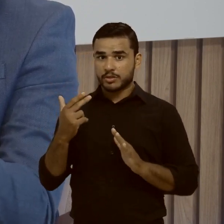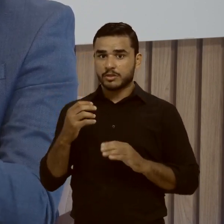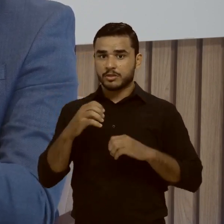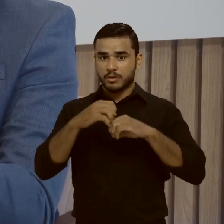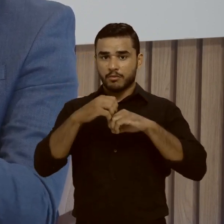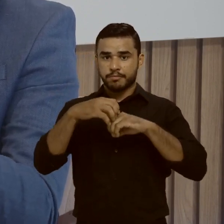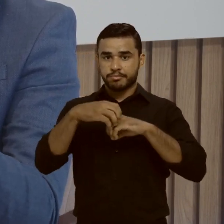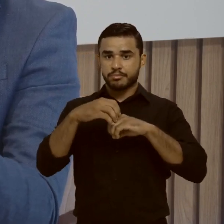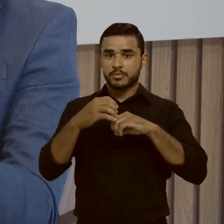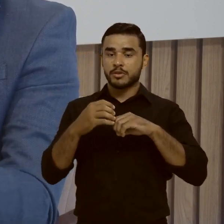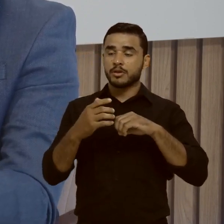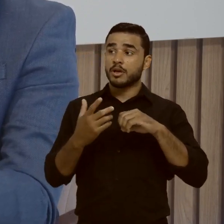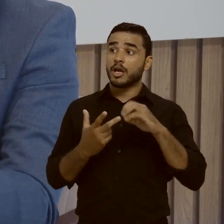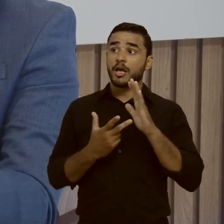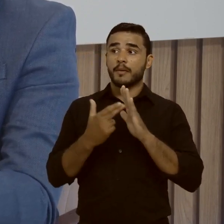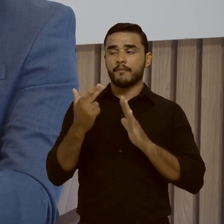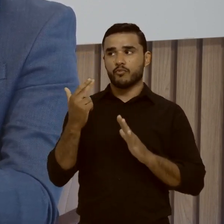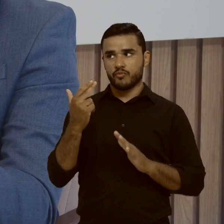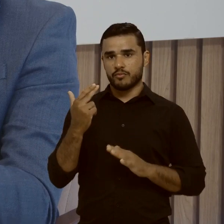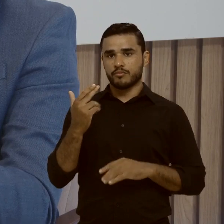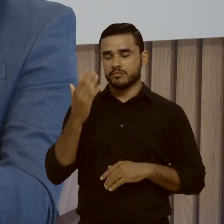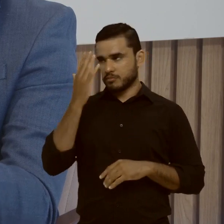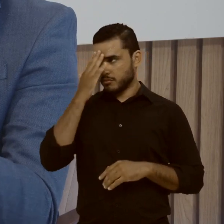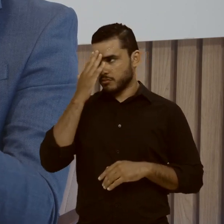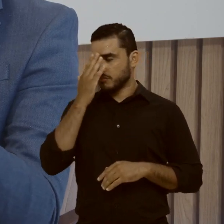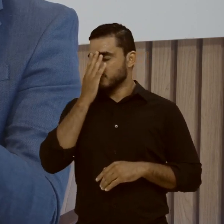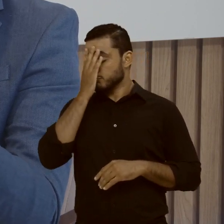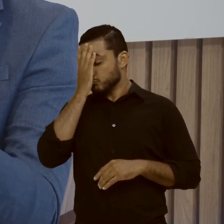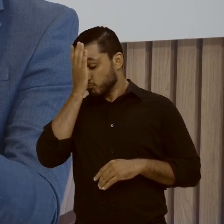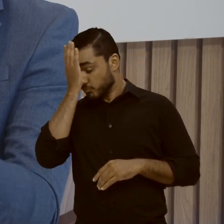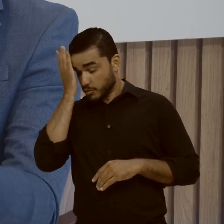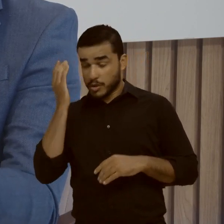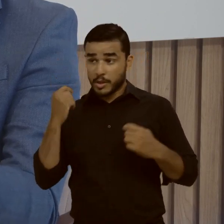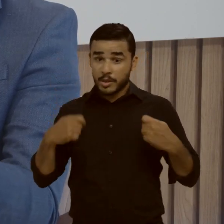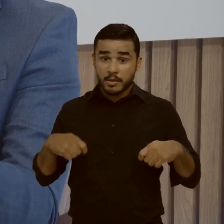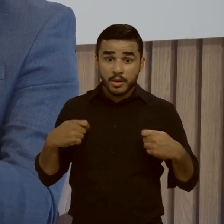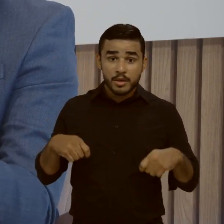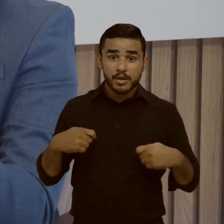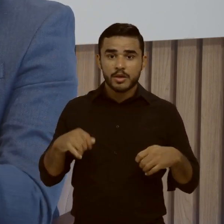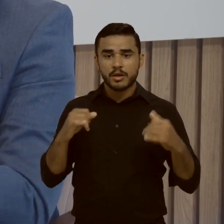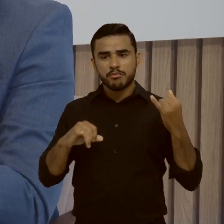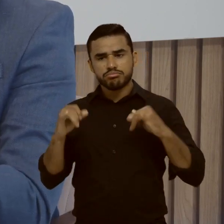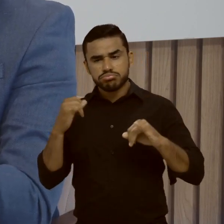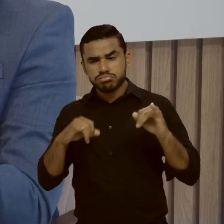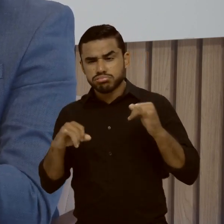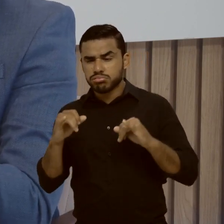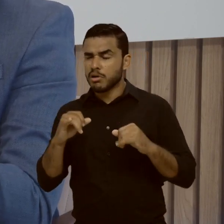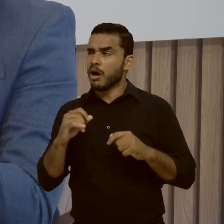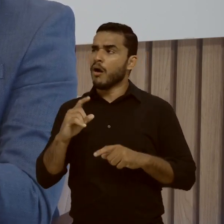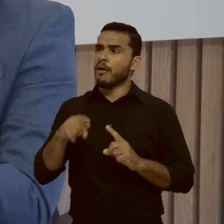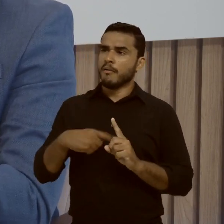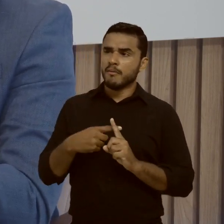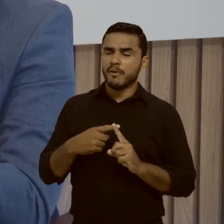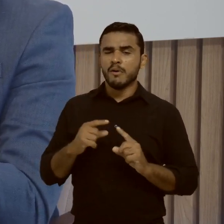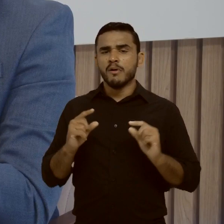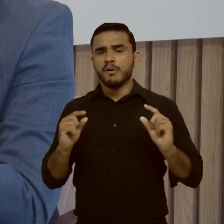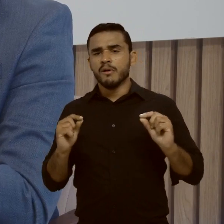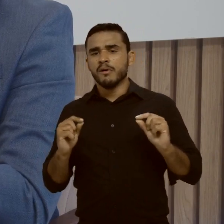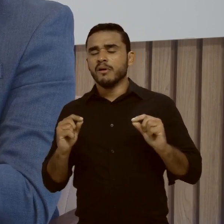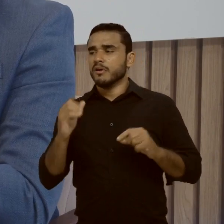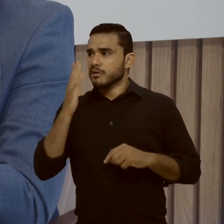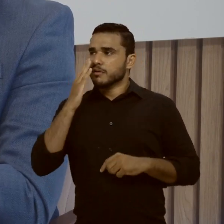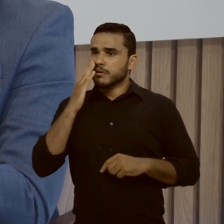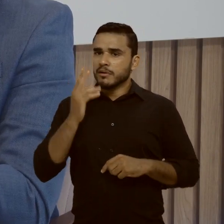doença e vai analisar, depois da remoção, se há necessidade de quimioterapia ou algum outro tratamento adjuvante que